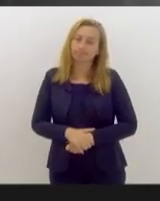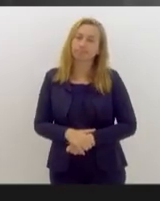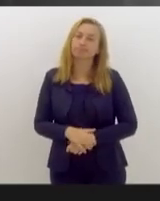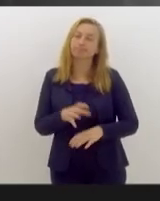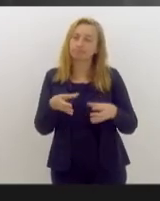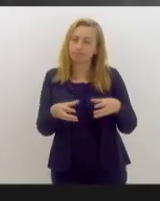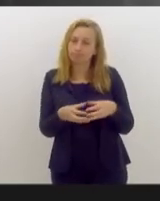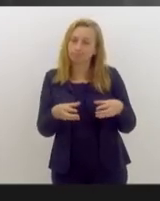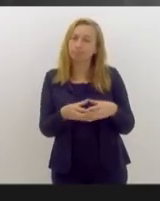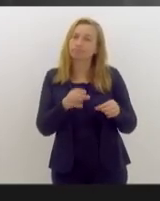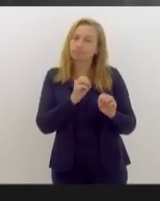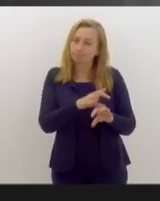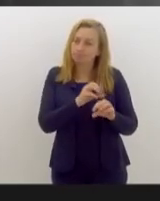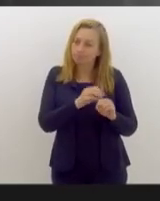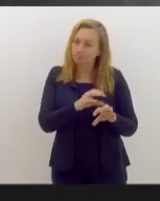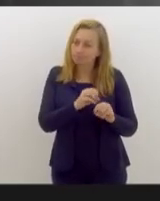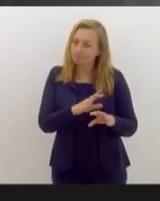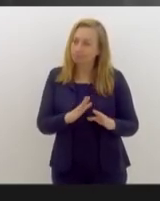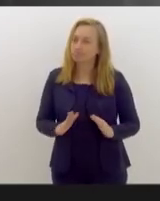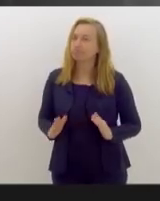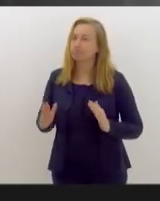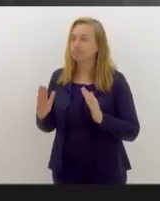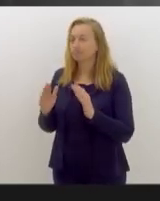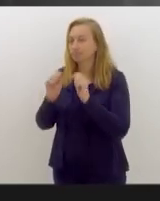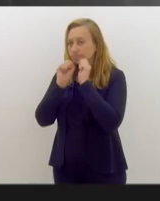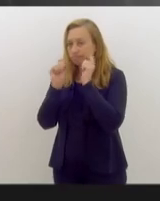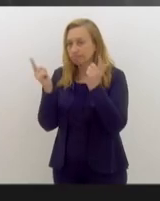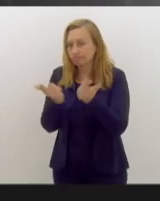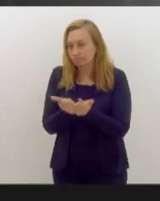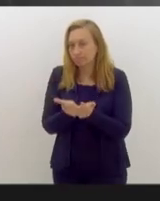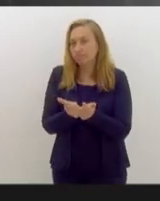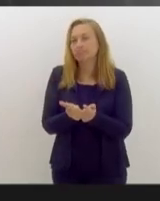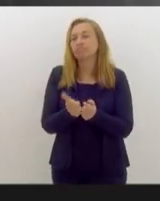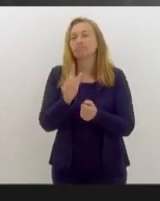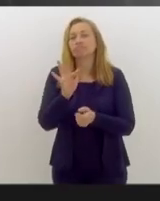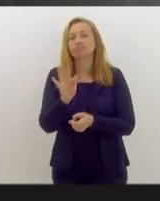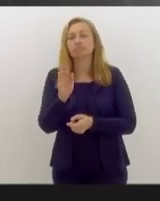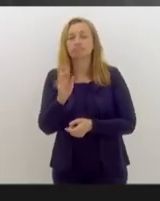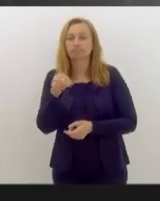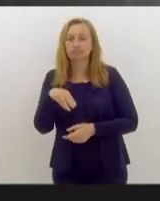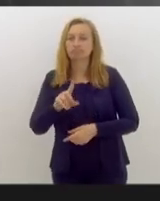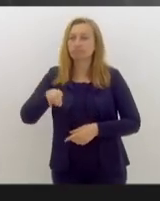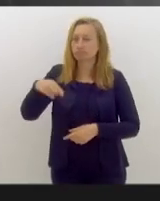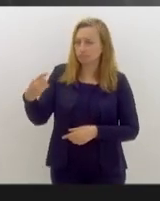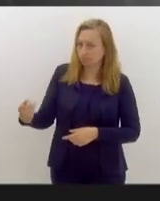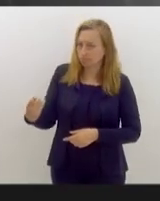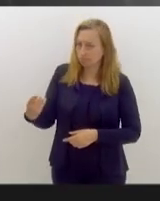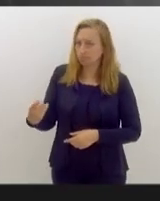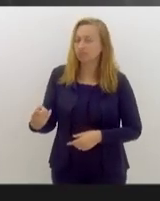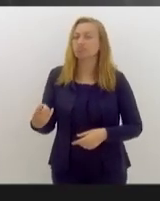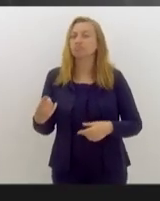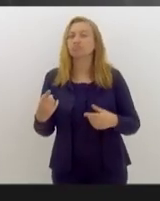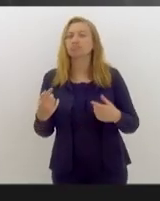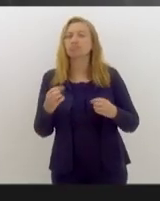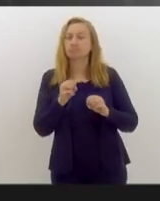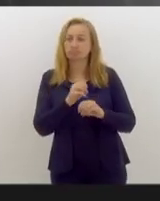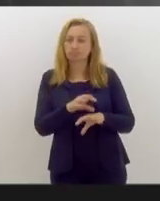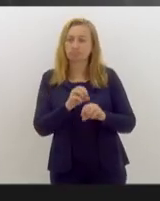de Educação, a Casa Legislativa, o Fórum e as demais entidades da educação vão precisar